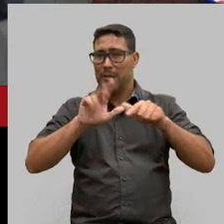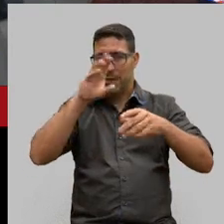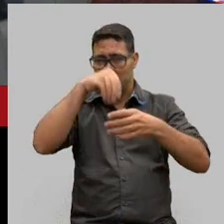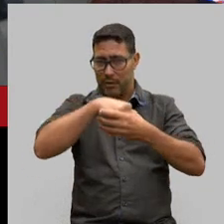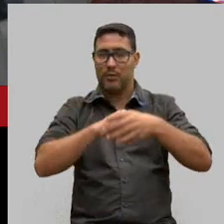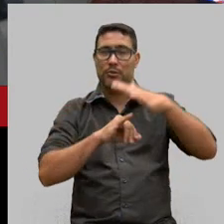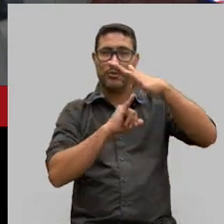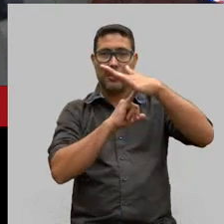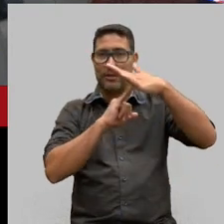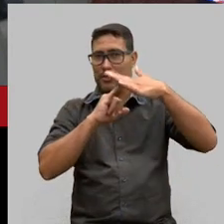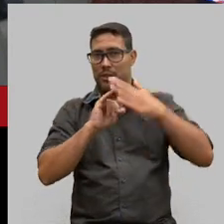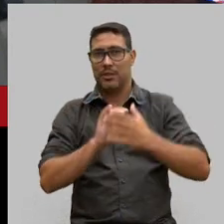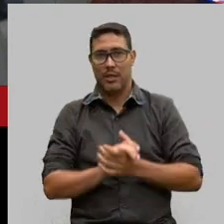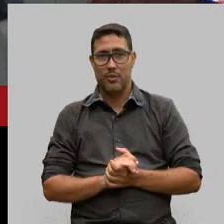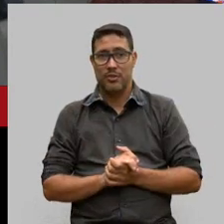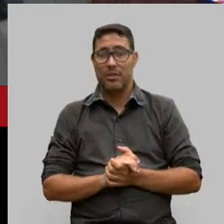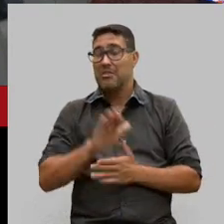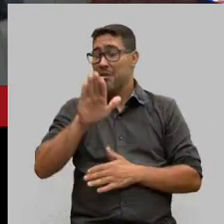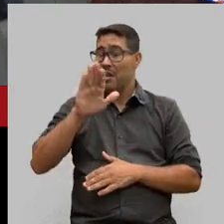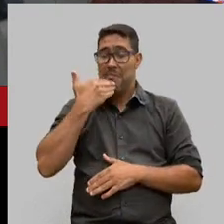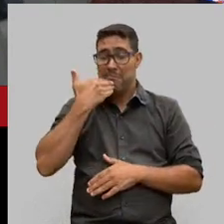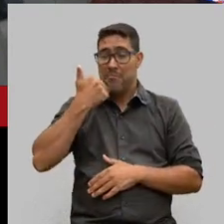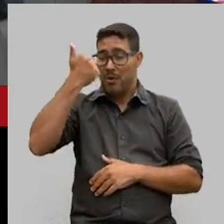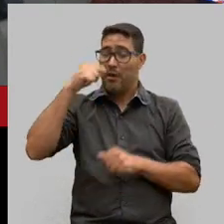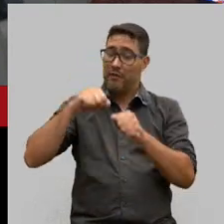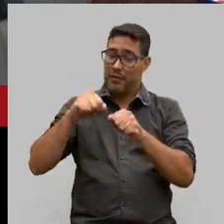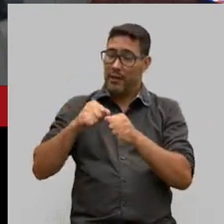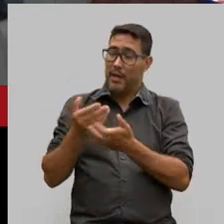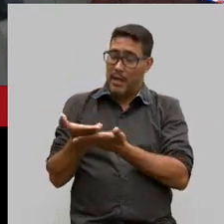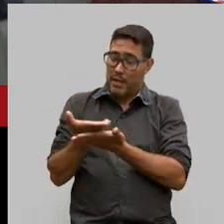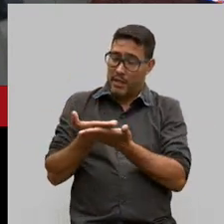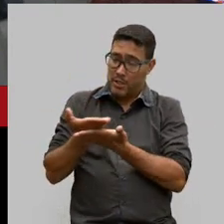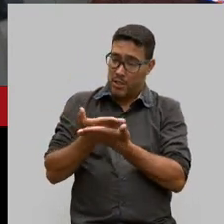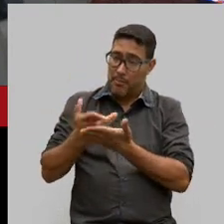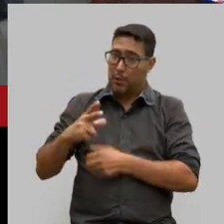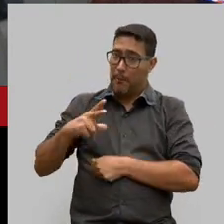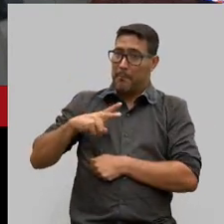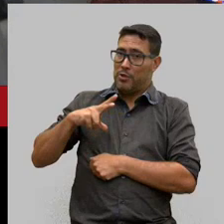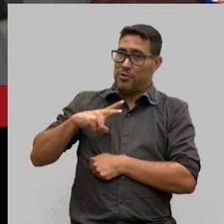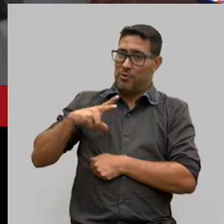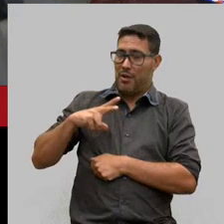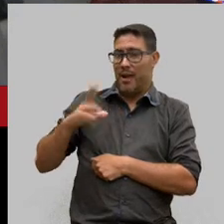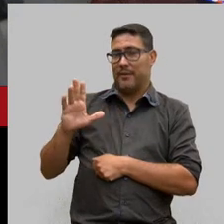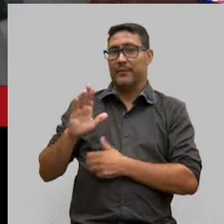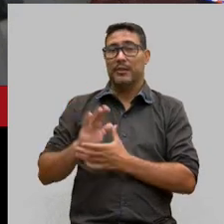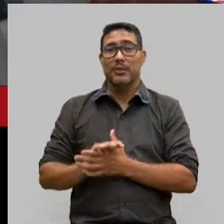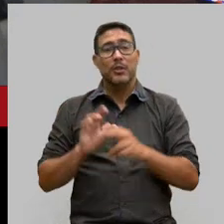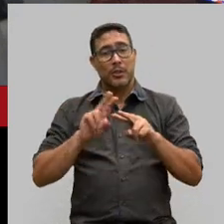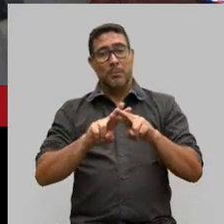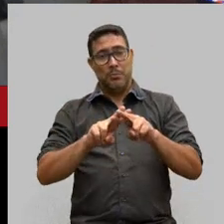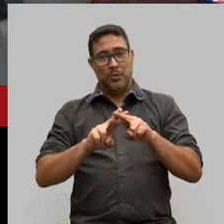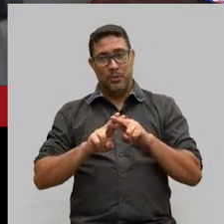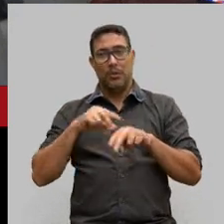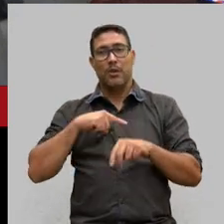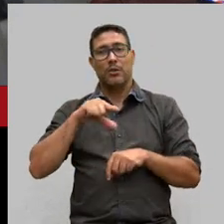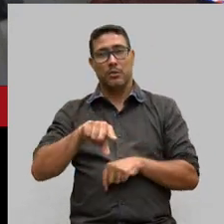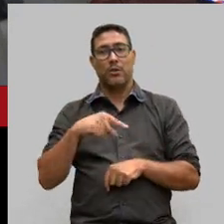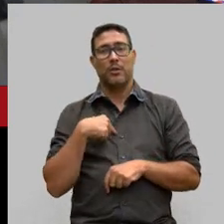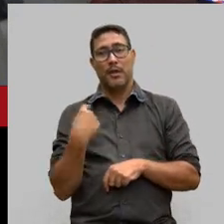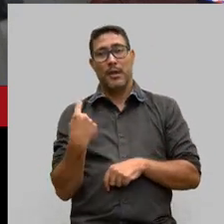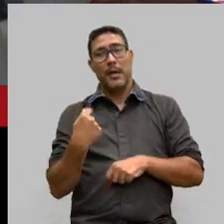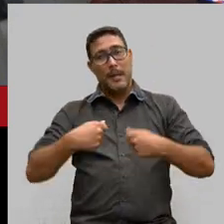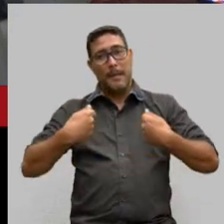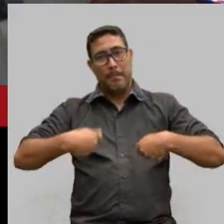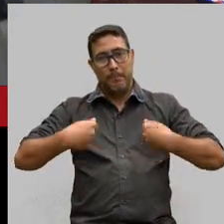ele ganha muito mais atendendo de forma particular do que sendo profissional de entidade então a gente precisa ter né um